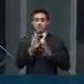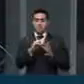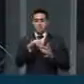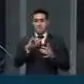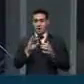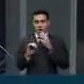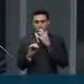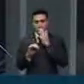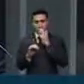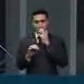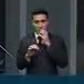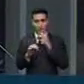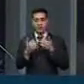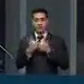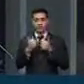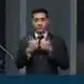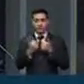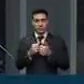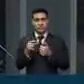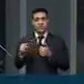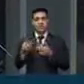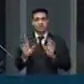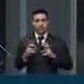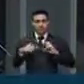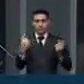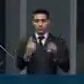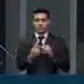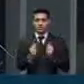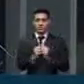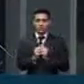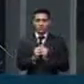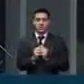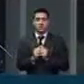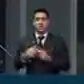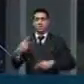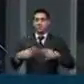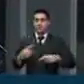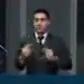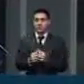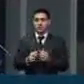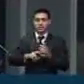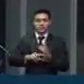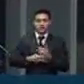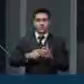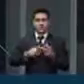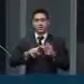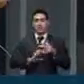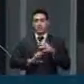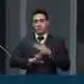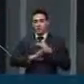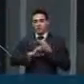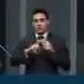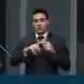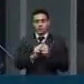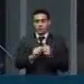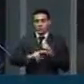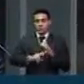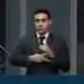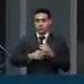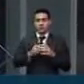na convenção dos rodoviários, ele sentou de forma exaustiva com o sindicato das empresas, com o sindicato